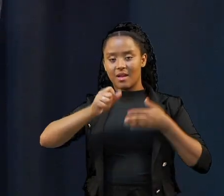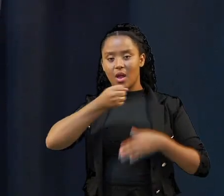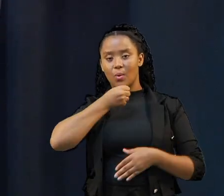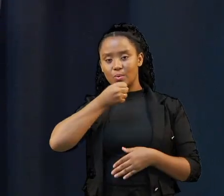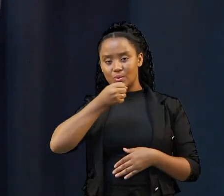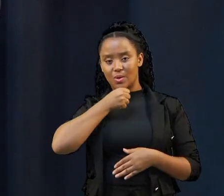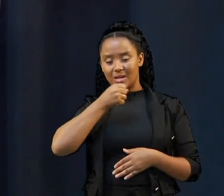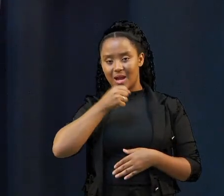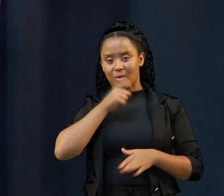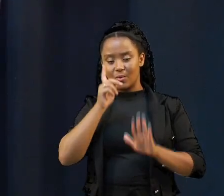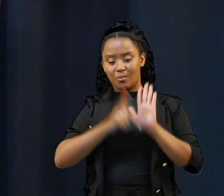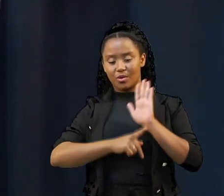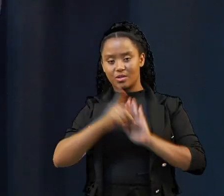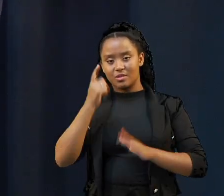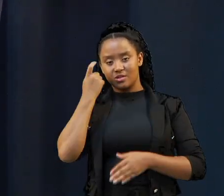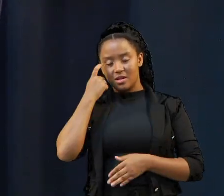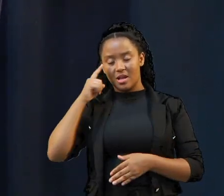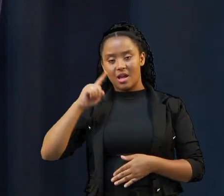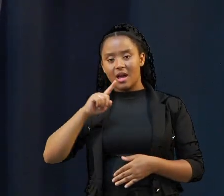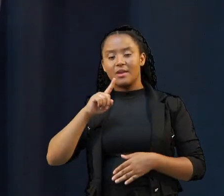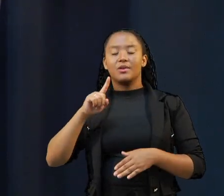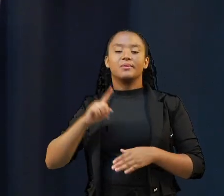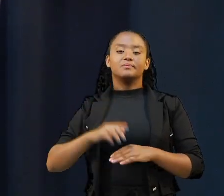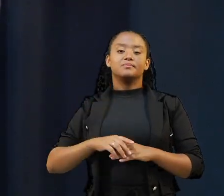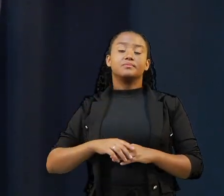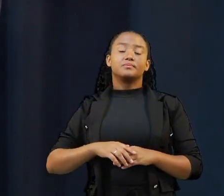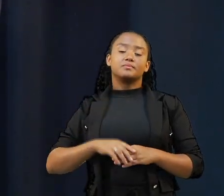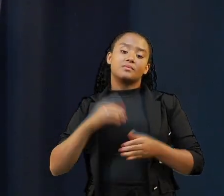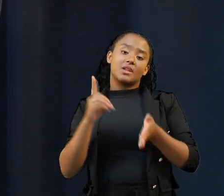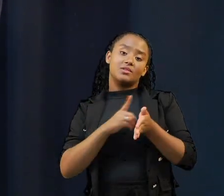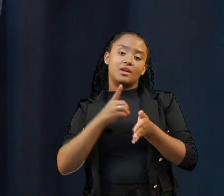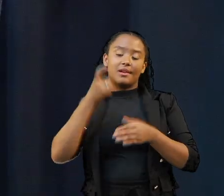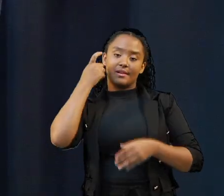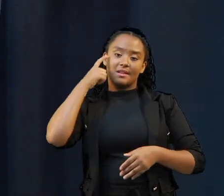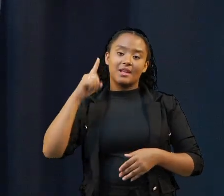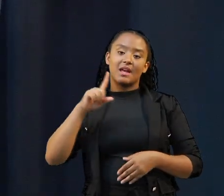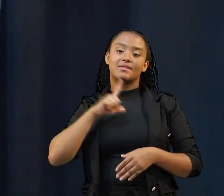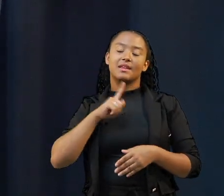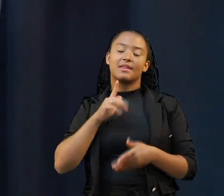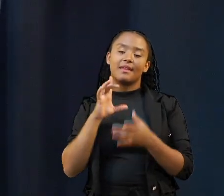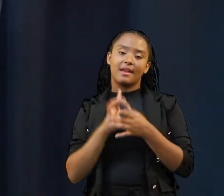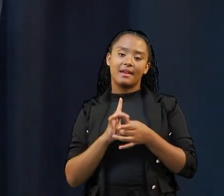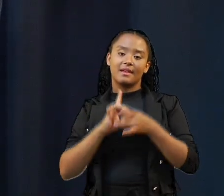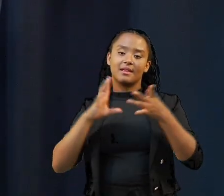dentro do projeto Diário de Ideias e que fica disponibilizado, inclusive, no nosso portal